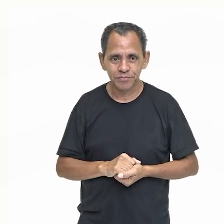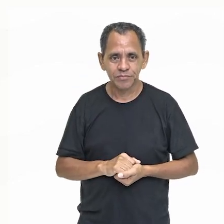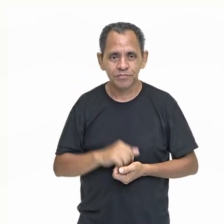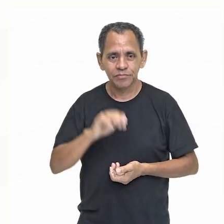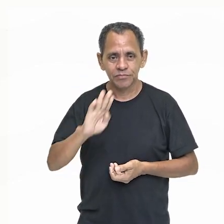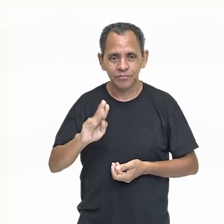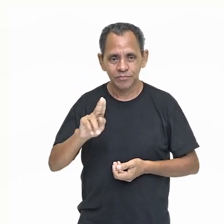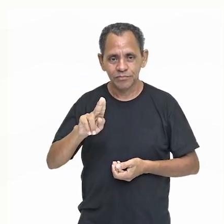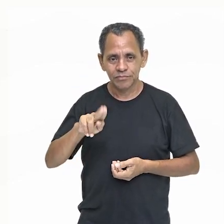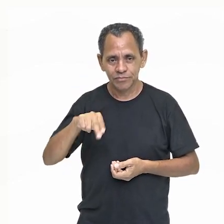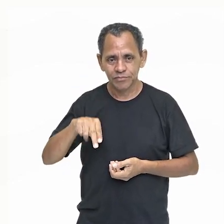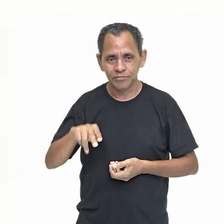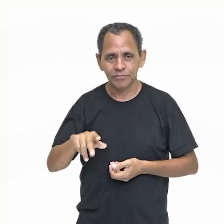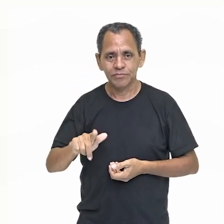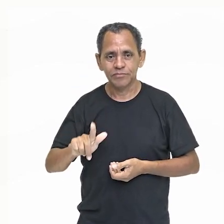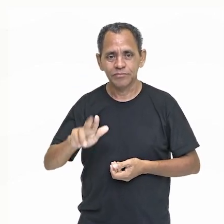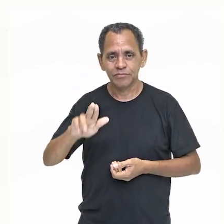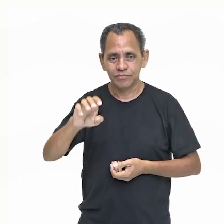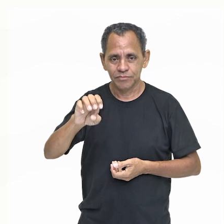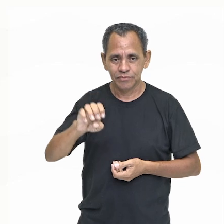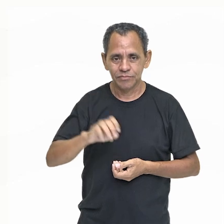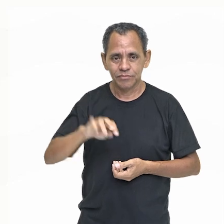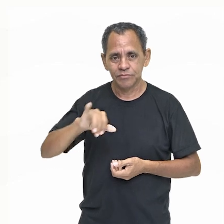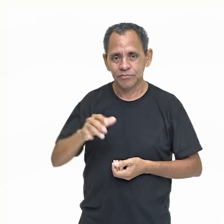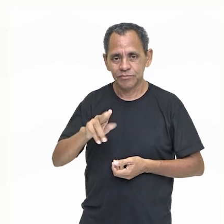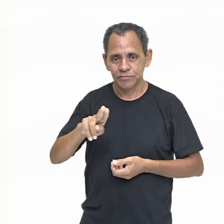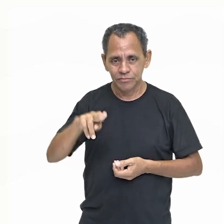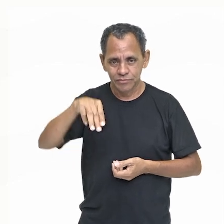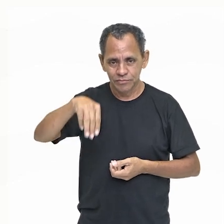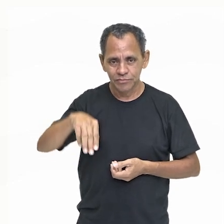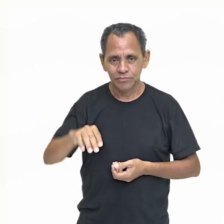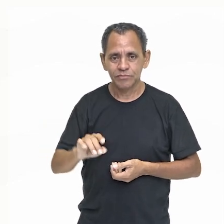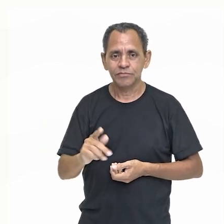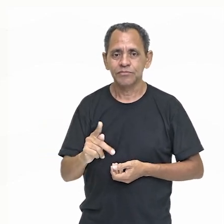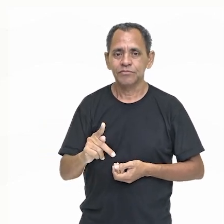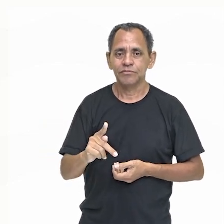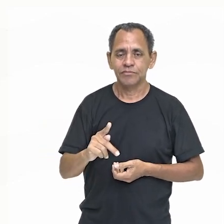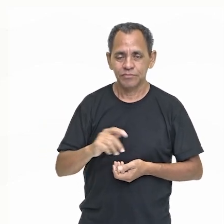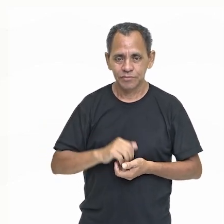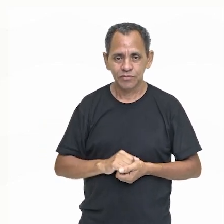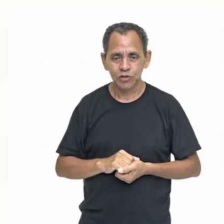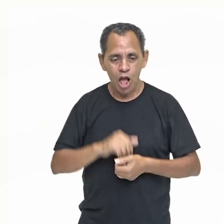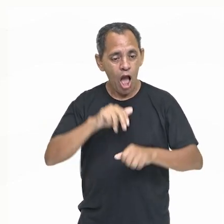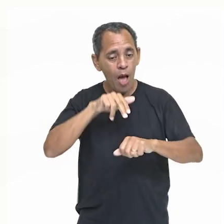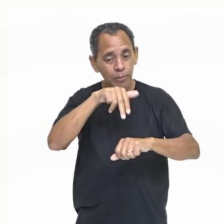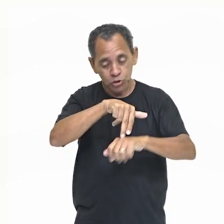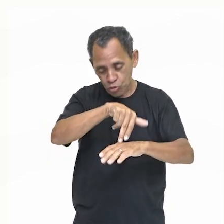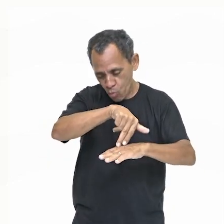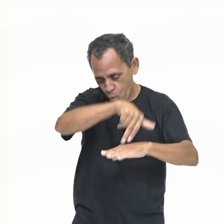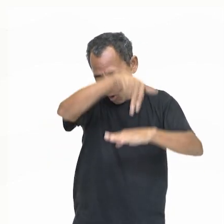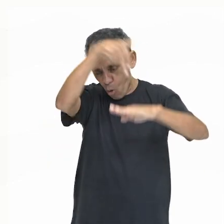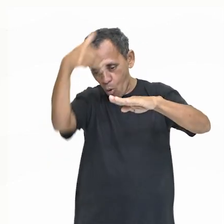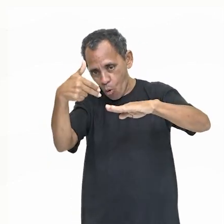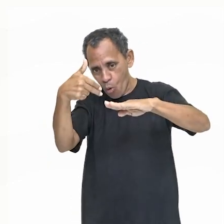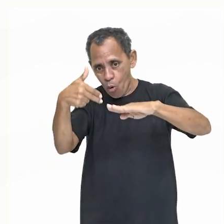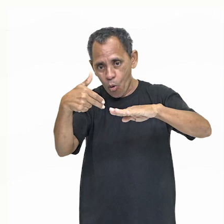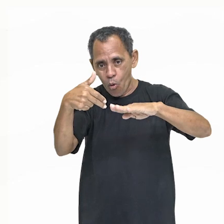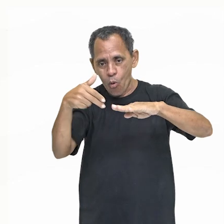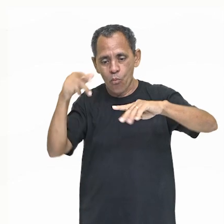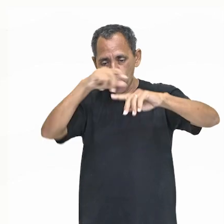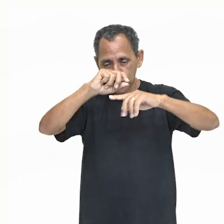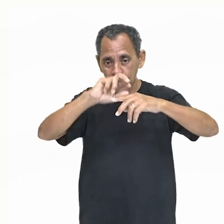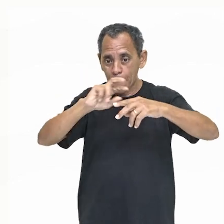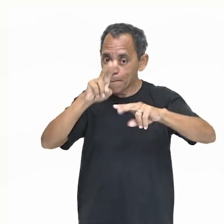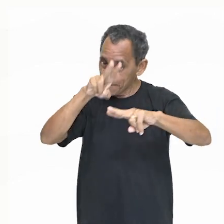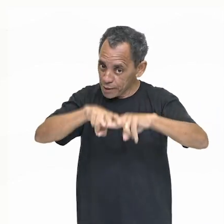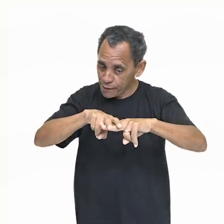transformação da energia potencial elástica Tá certo porque a pessoa pula está amarrada em um material elástico